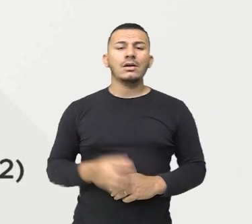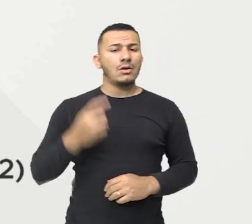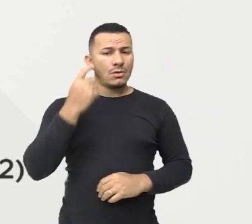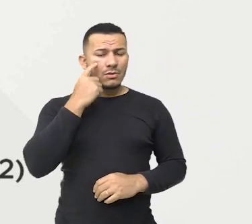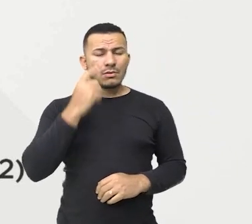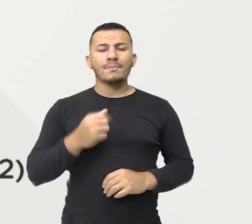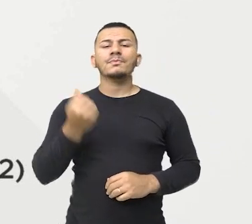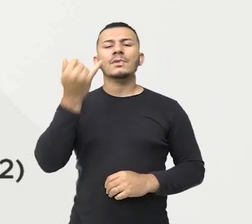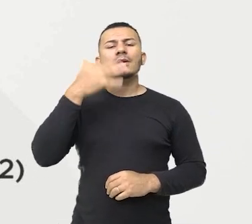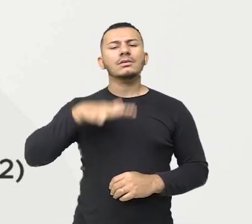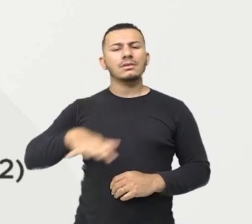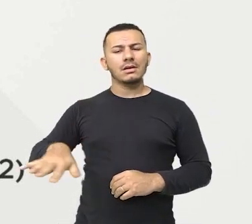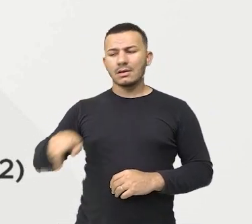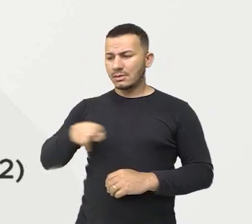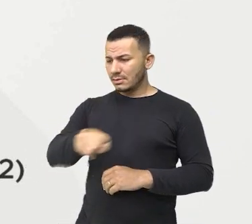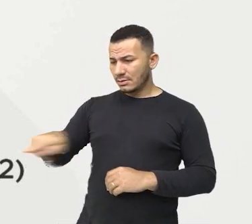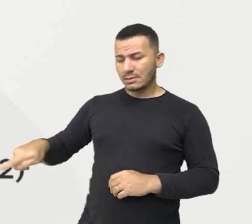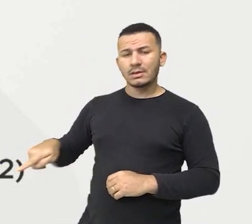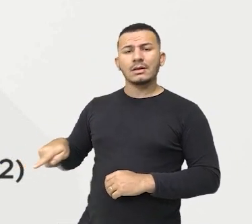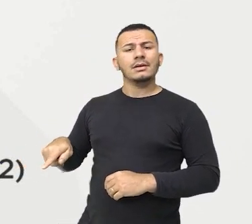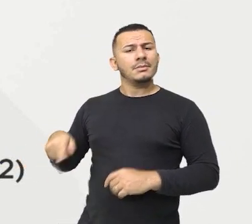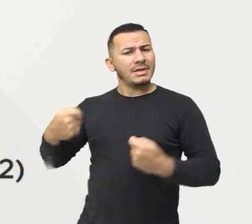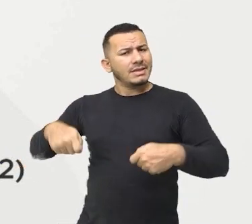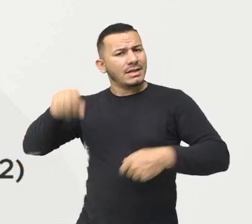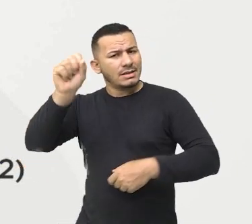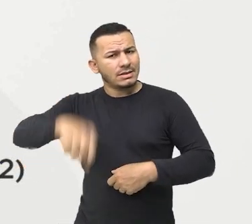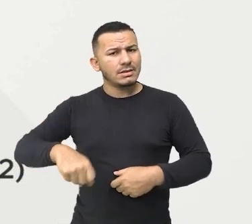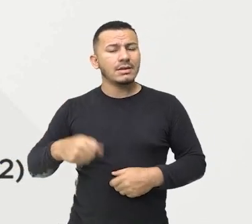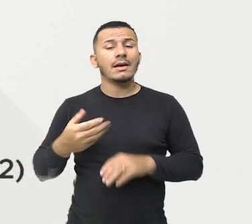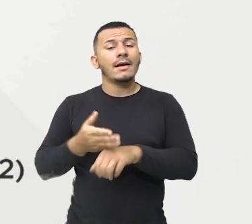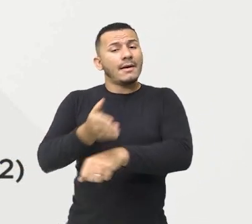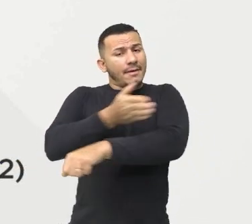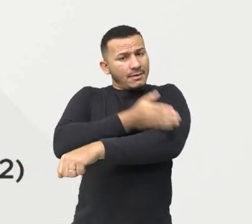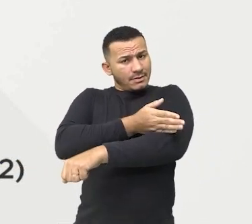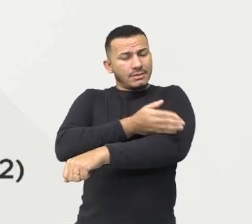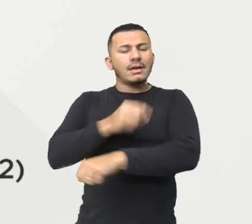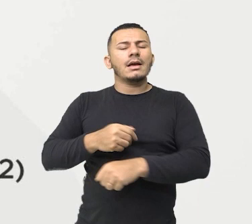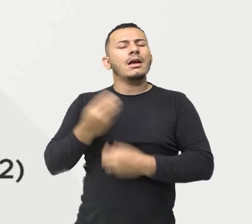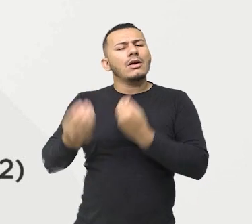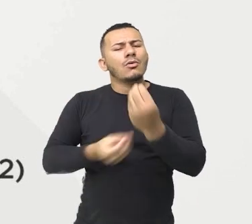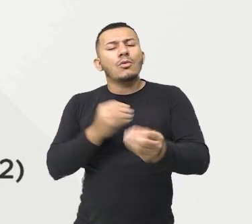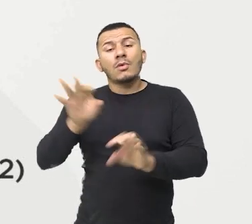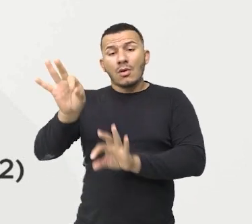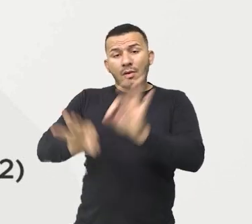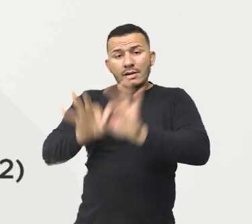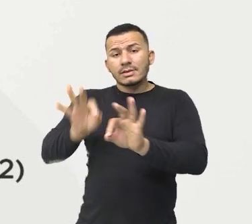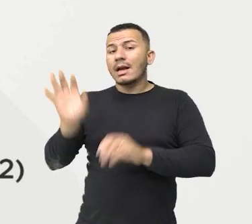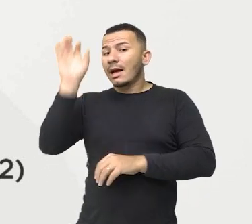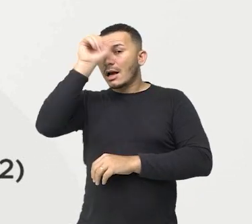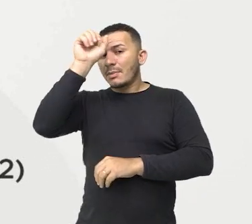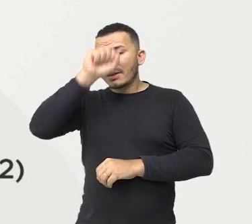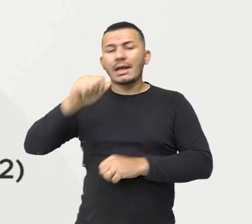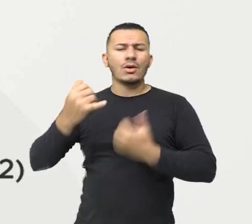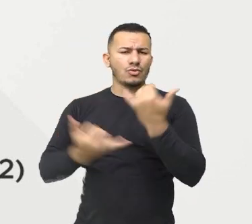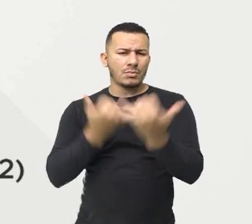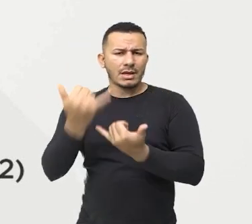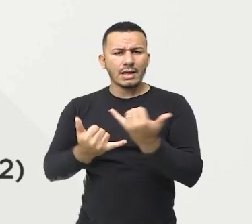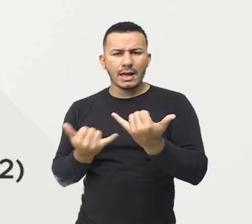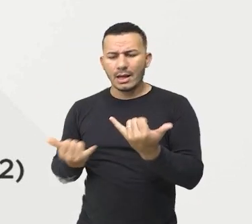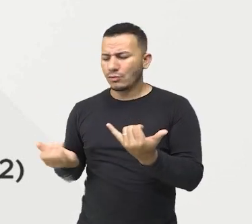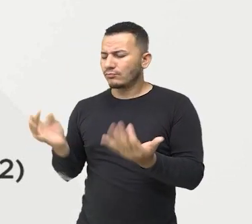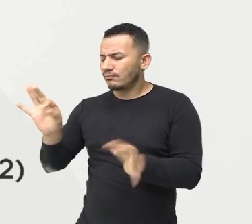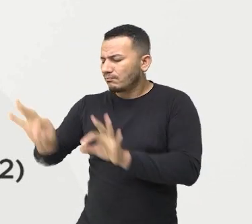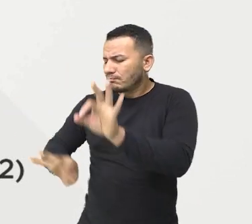crianças precisam aprender desde cedo sobre organizar os próprios brinquedos, respeitar o espaço das